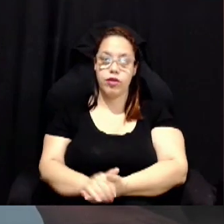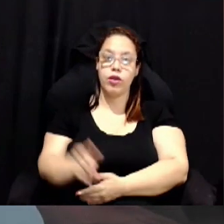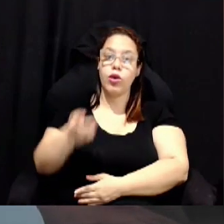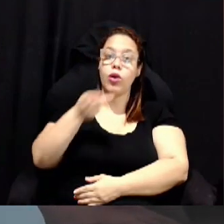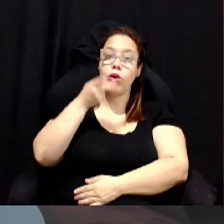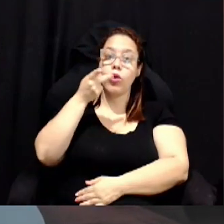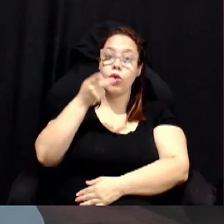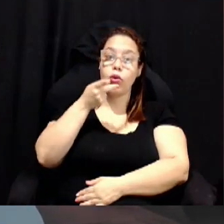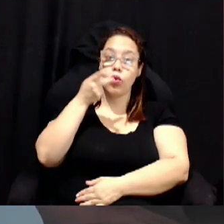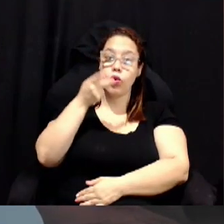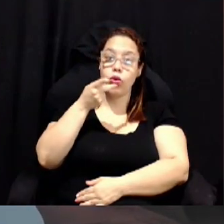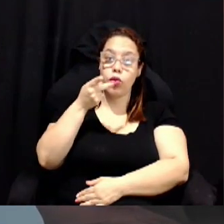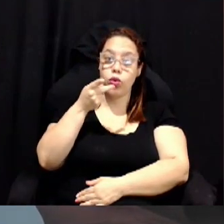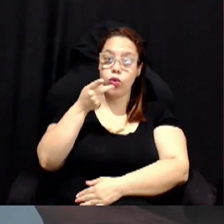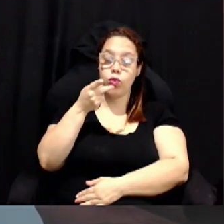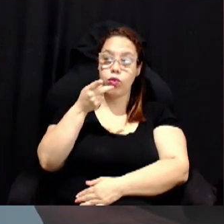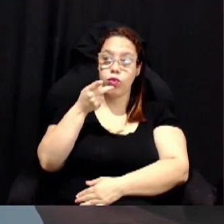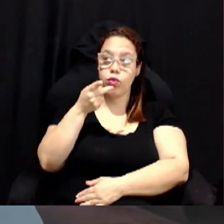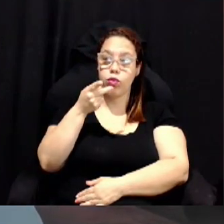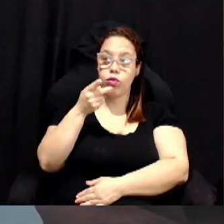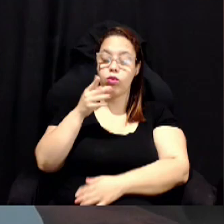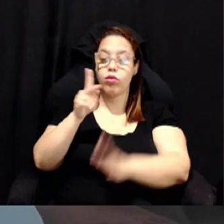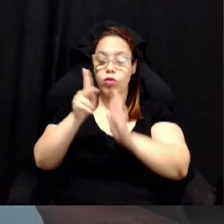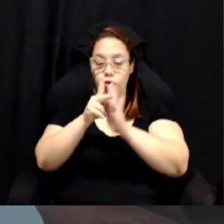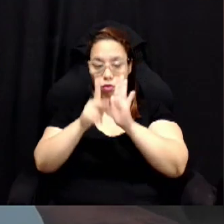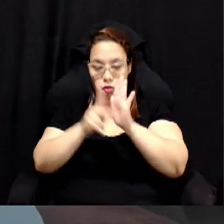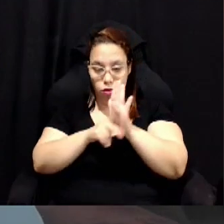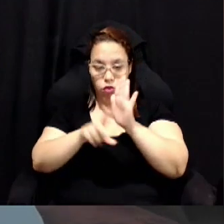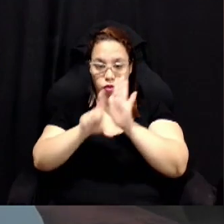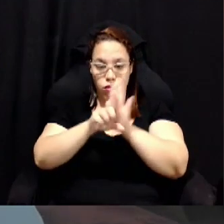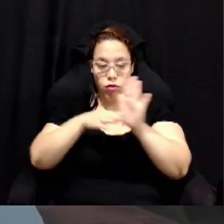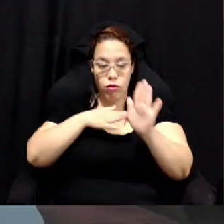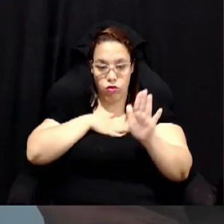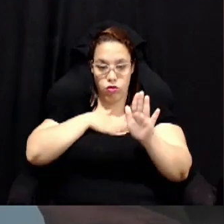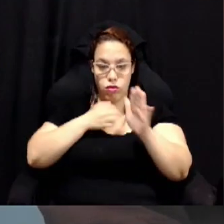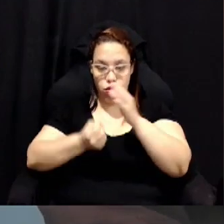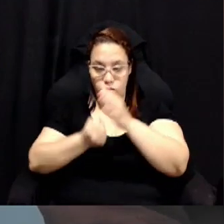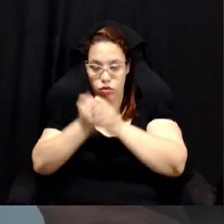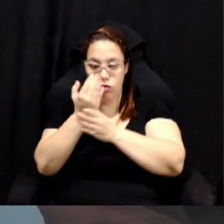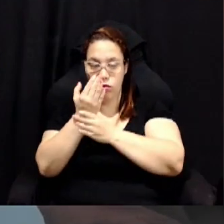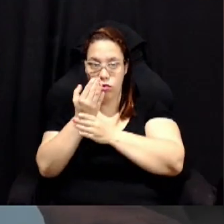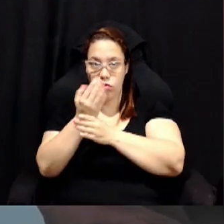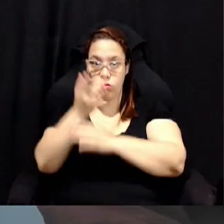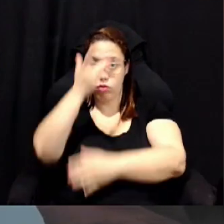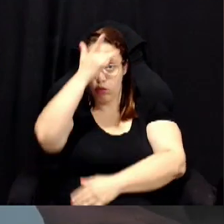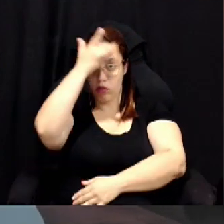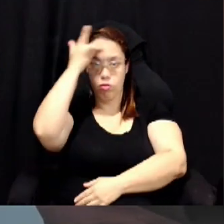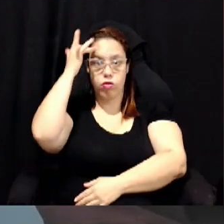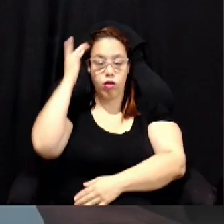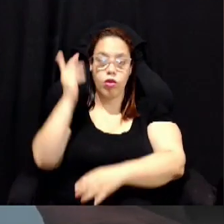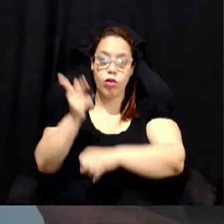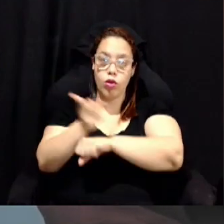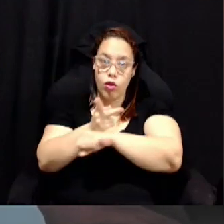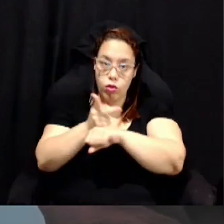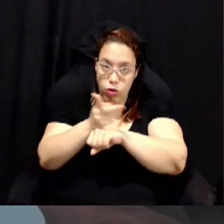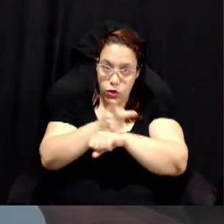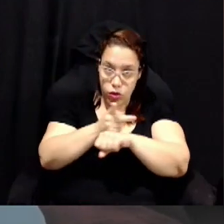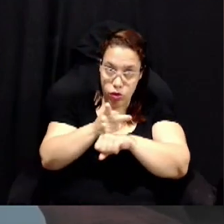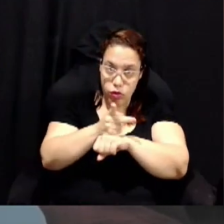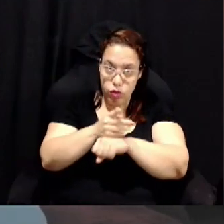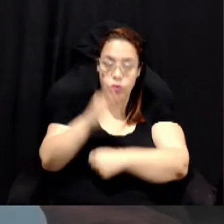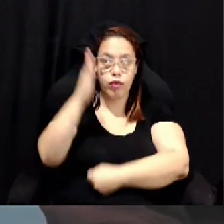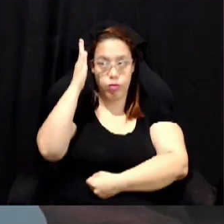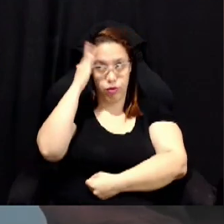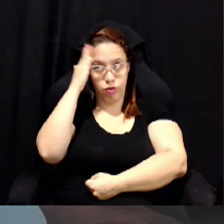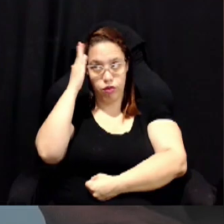o meu projeto de lei, ele surgiu através de pessoas que me procuraram, entendeu? E a gente começou